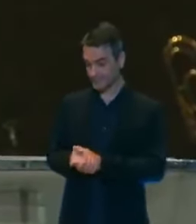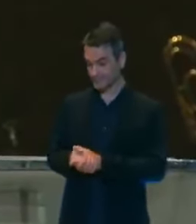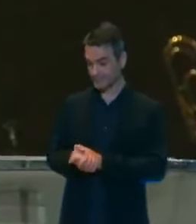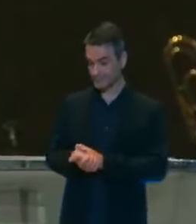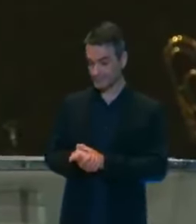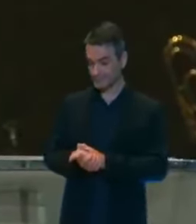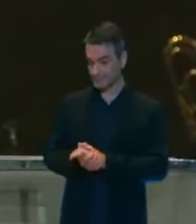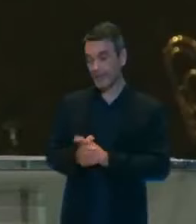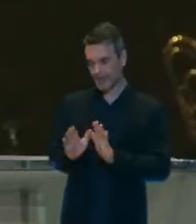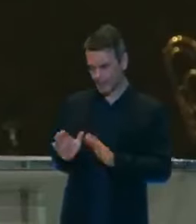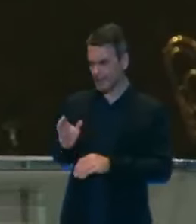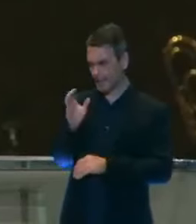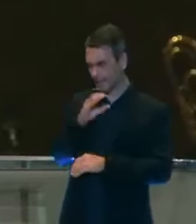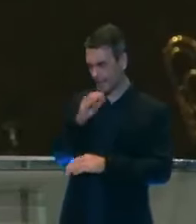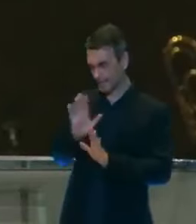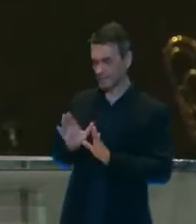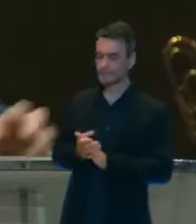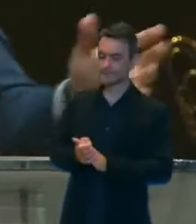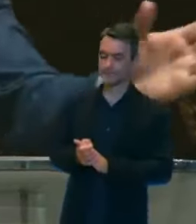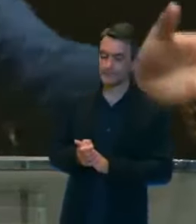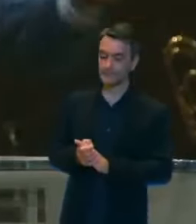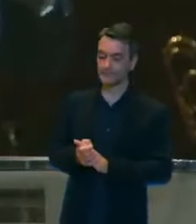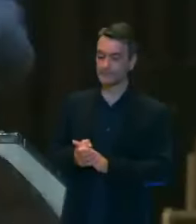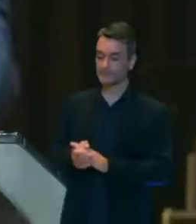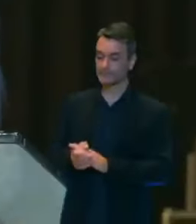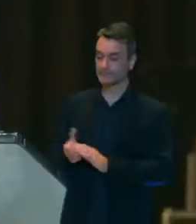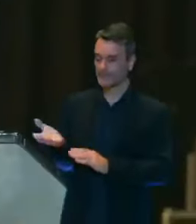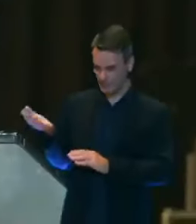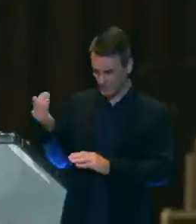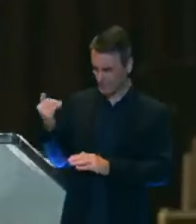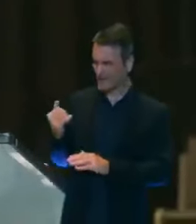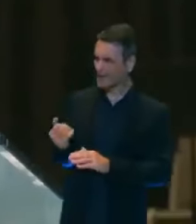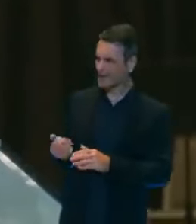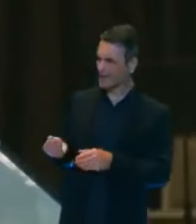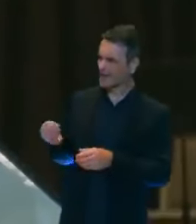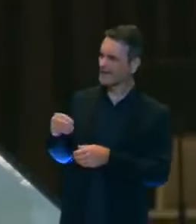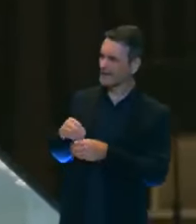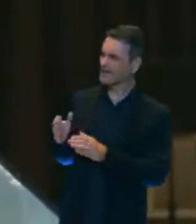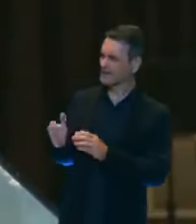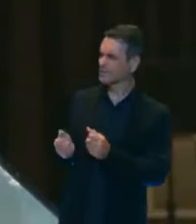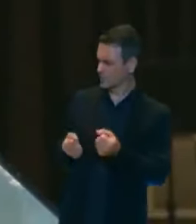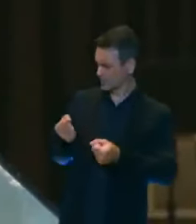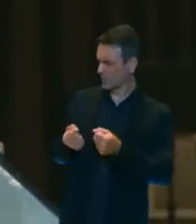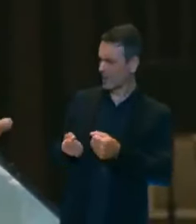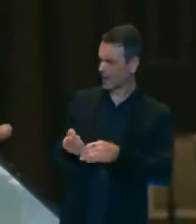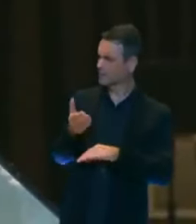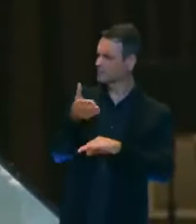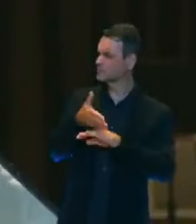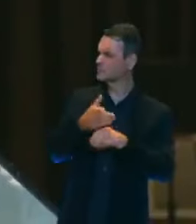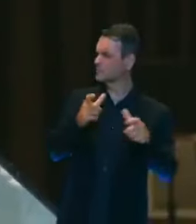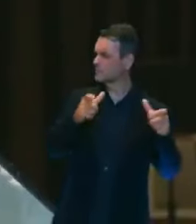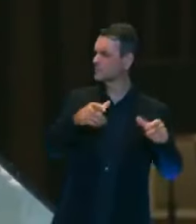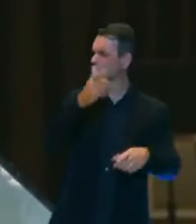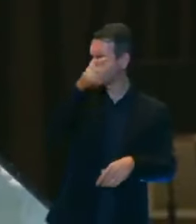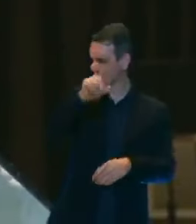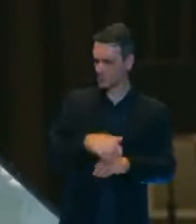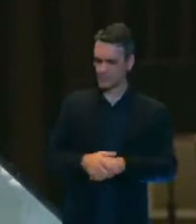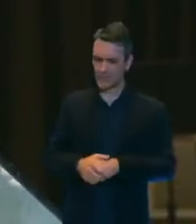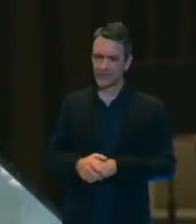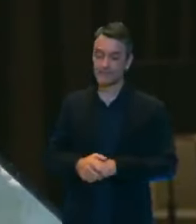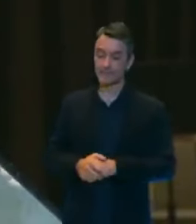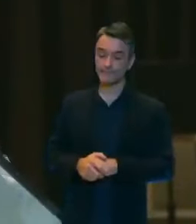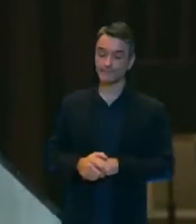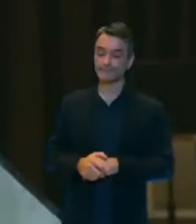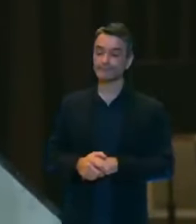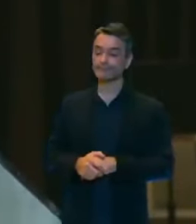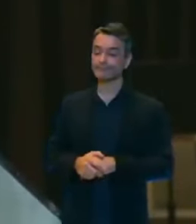é rapidinho, mas eu vem no meu carro, quero te levar num lugar. Eu falei: tá bom. Aí